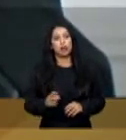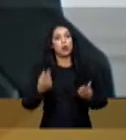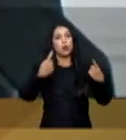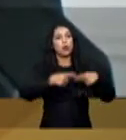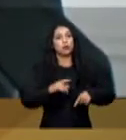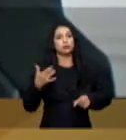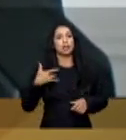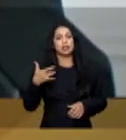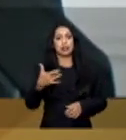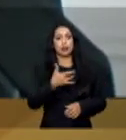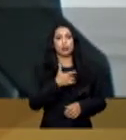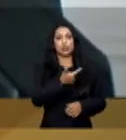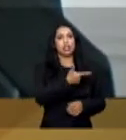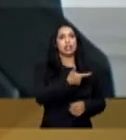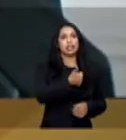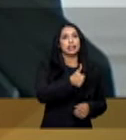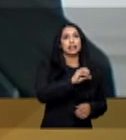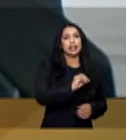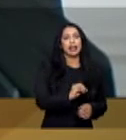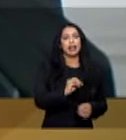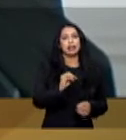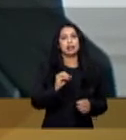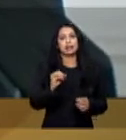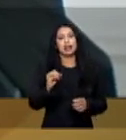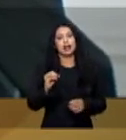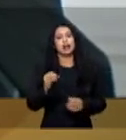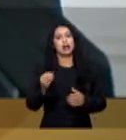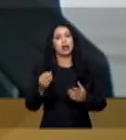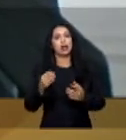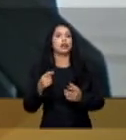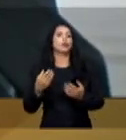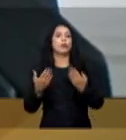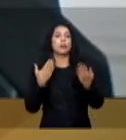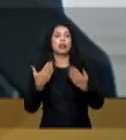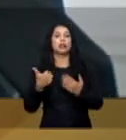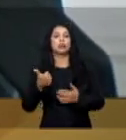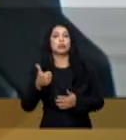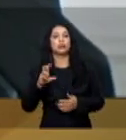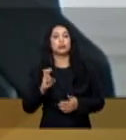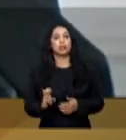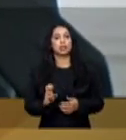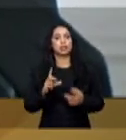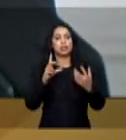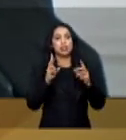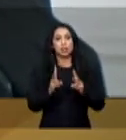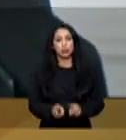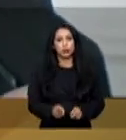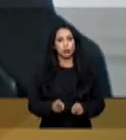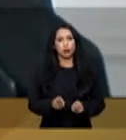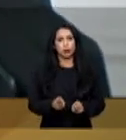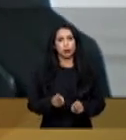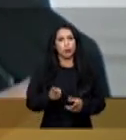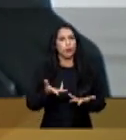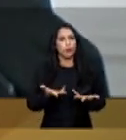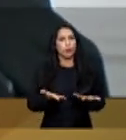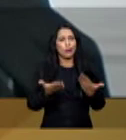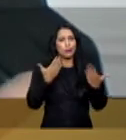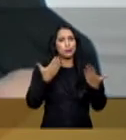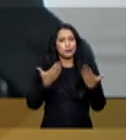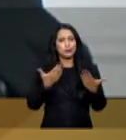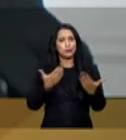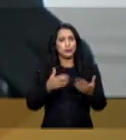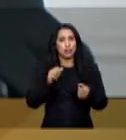15. Estaria com a mesma pena do crime do artigo 267. Alguém causar